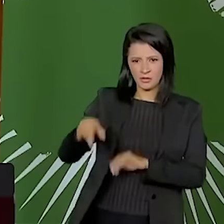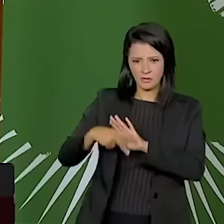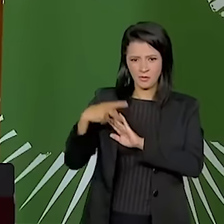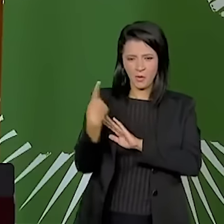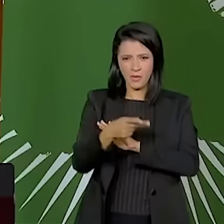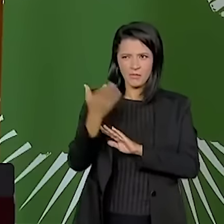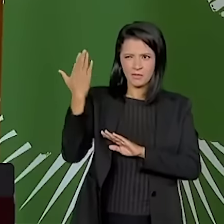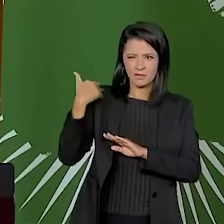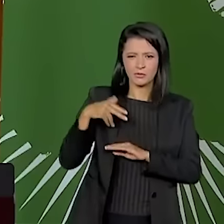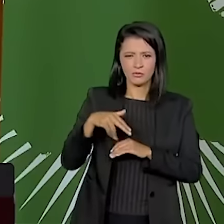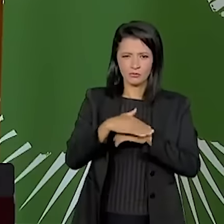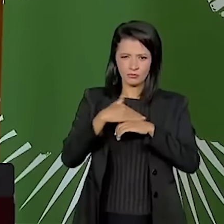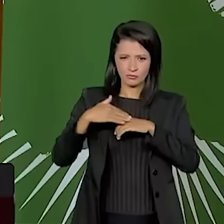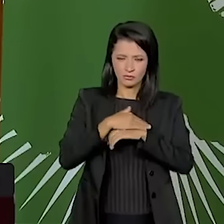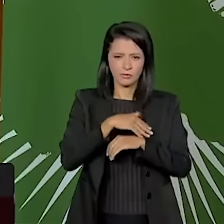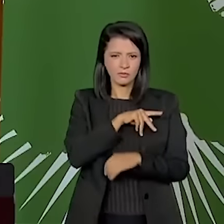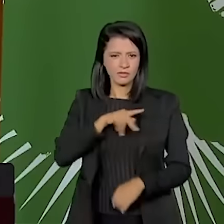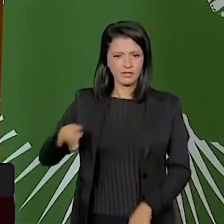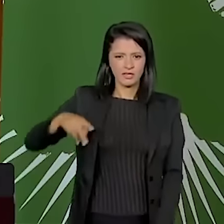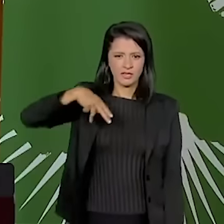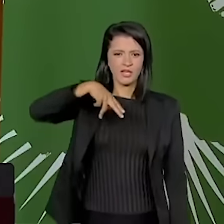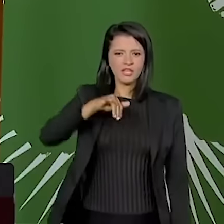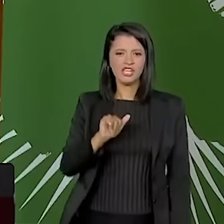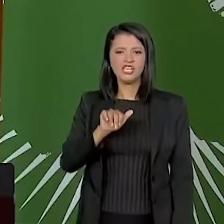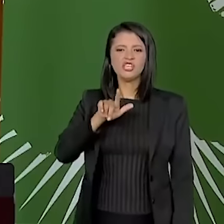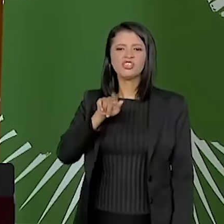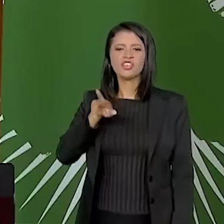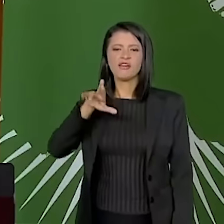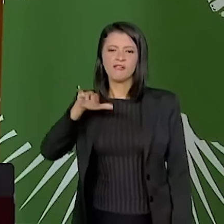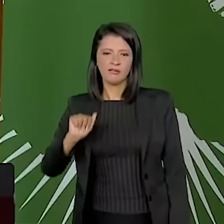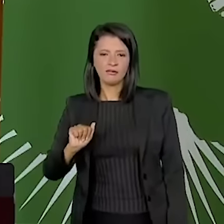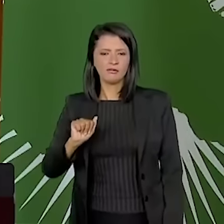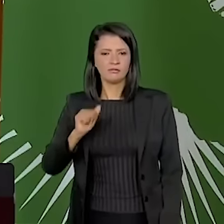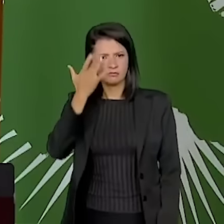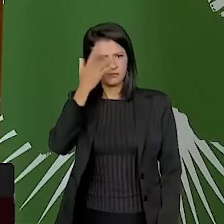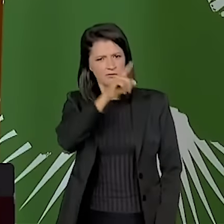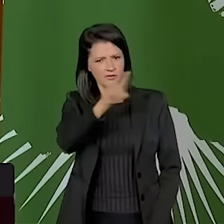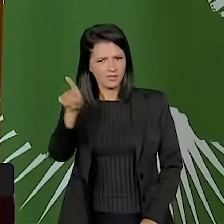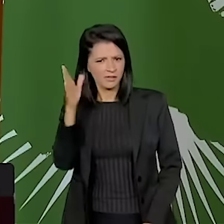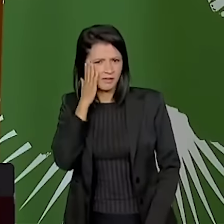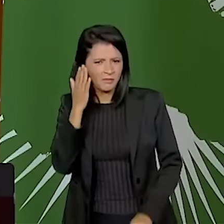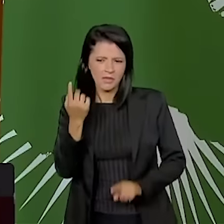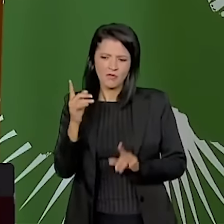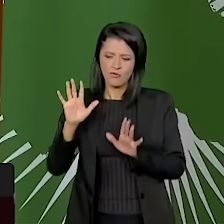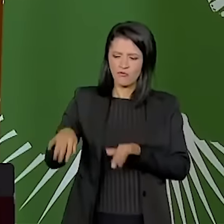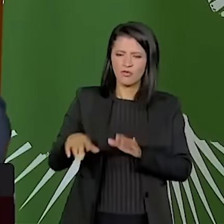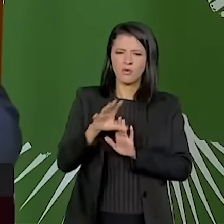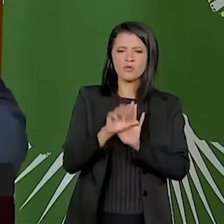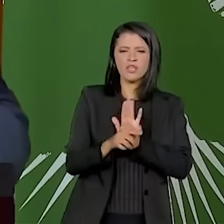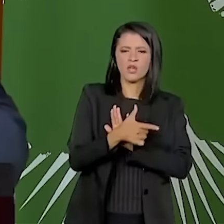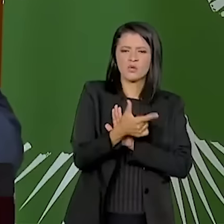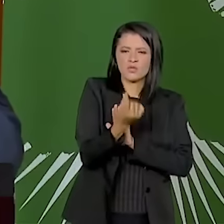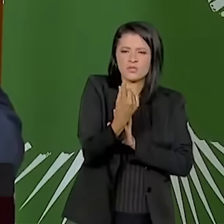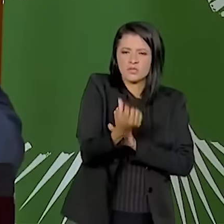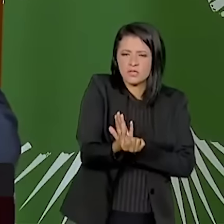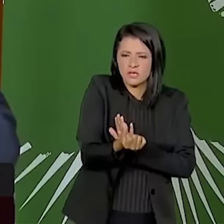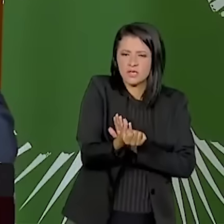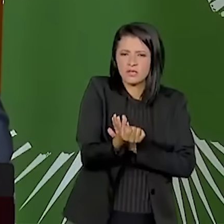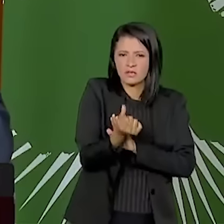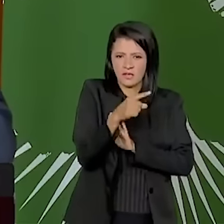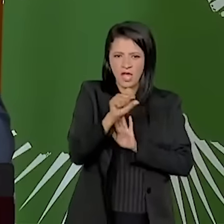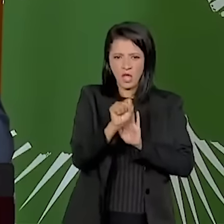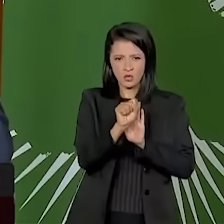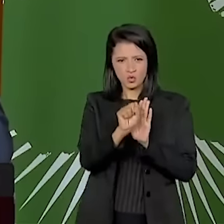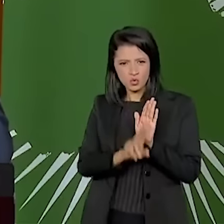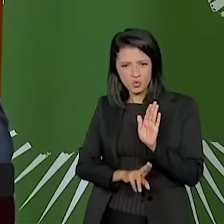presidente da Nigéria. Eu não sei se vocês sabem, no final do século XVI, Lagos tinha 10 mil brasileiros